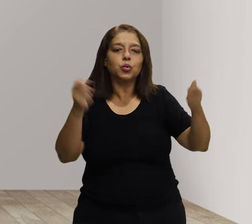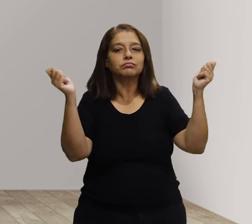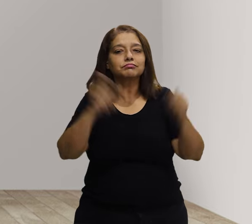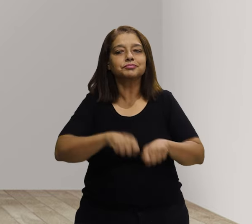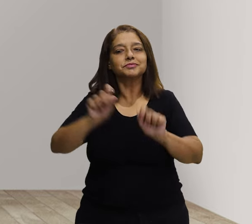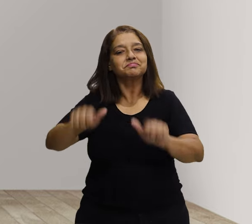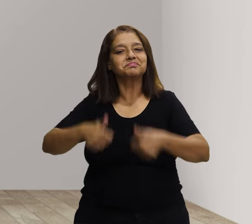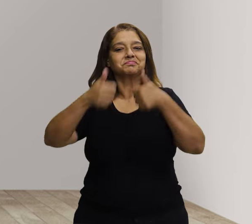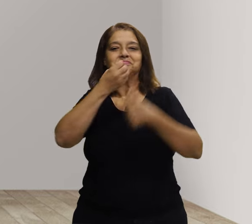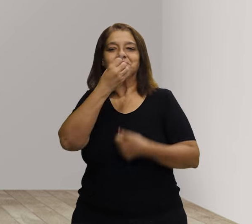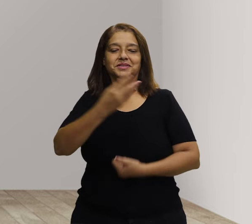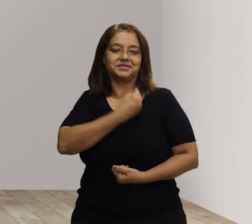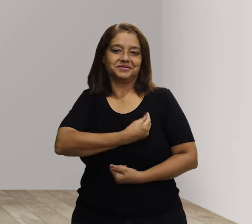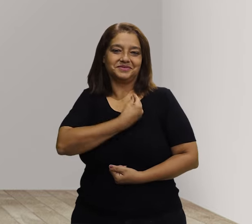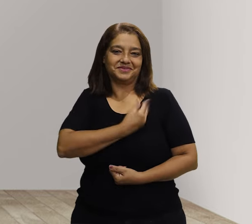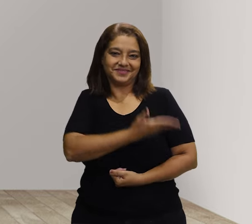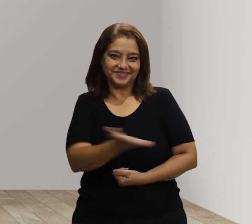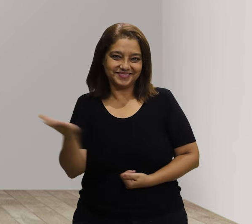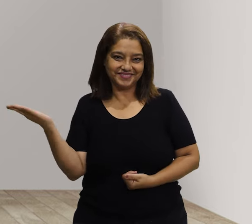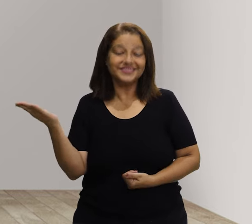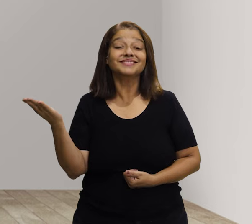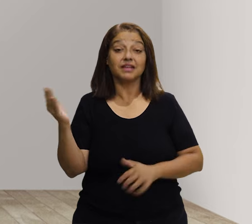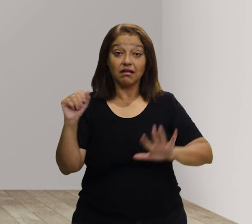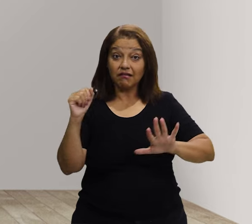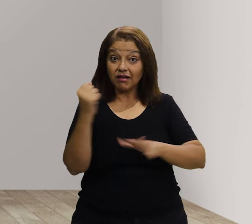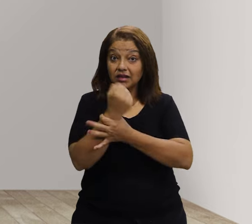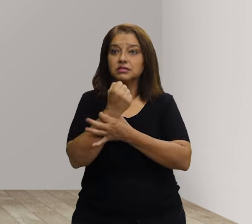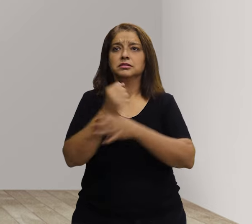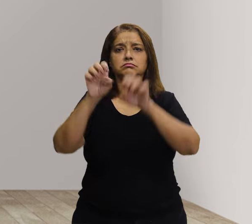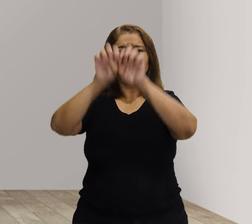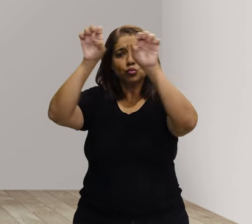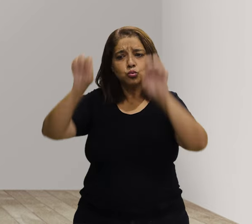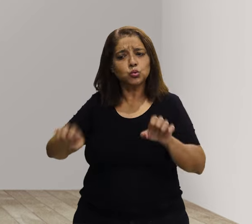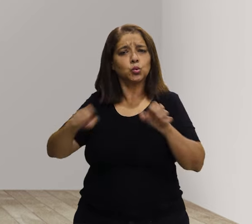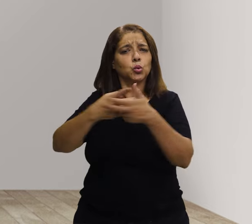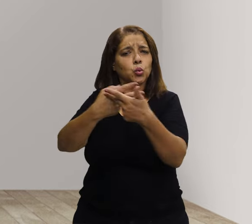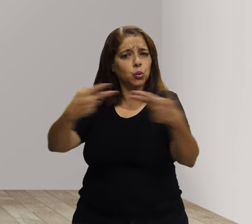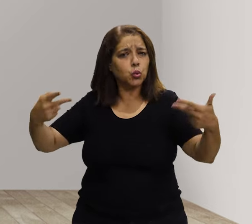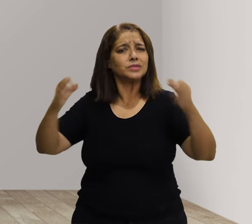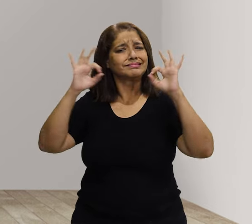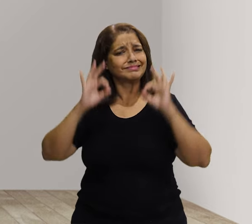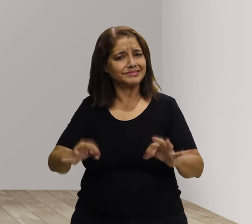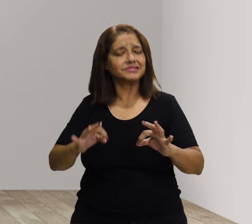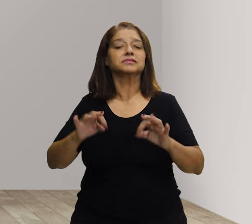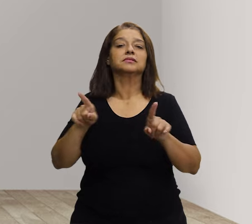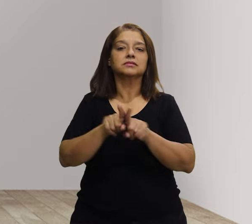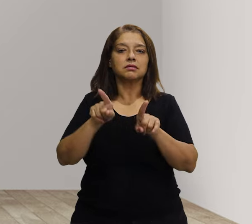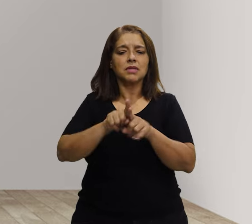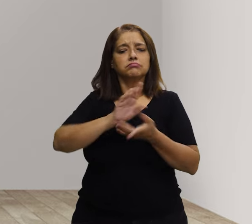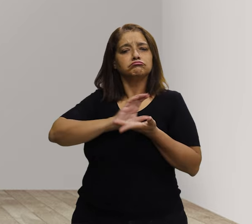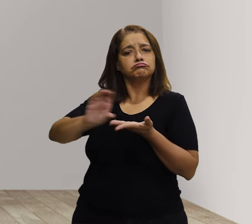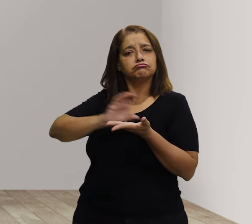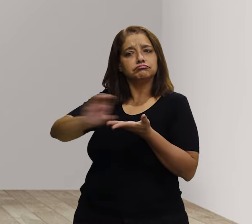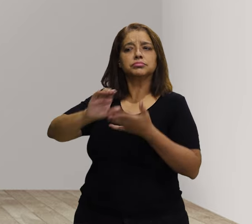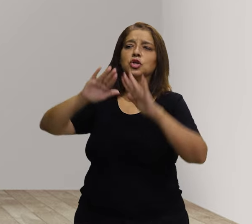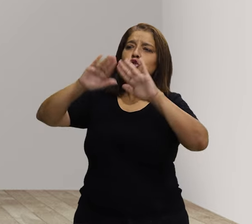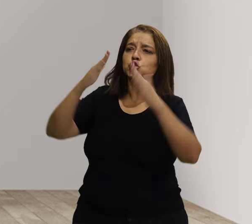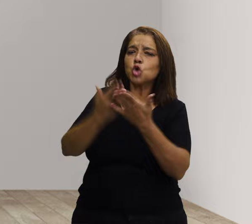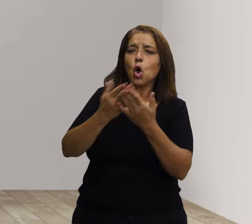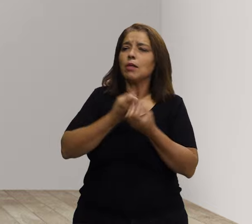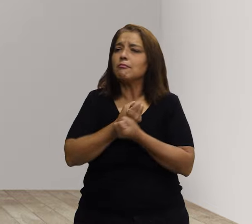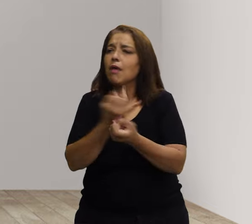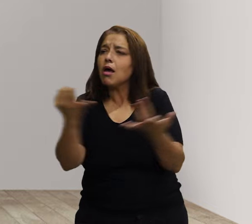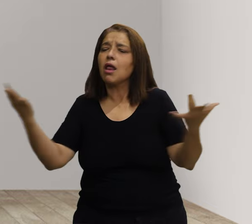bem-estar. Garantir infraestrutura adequada, investir em salas de aulas confortáveis com recursos